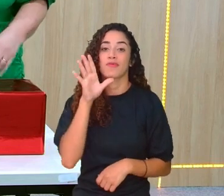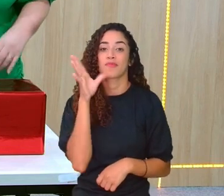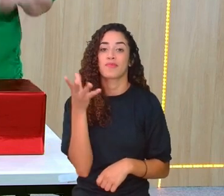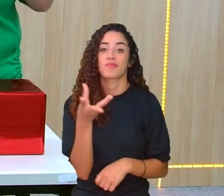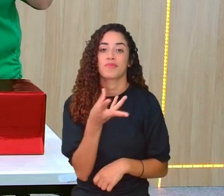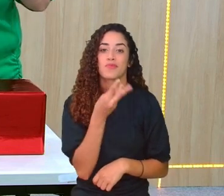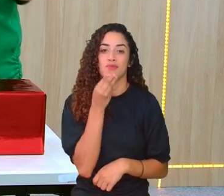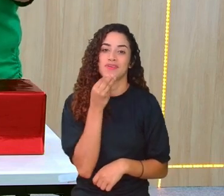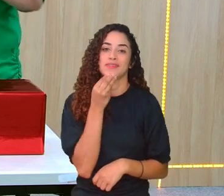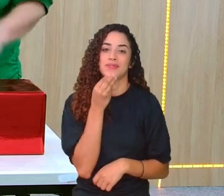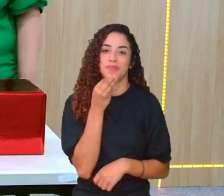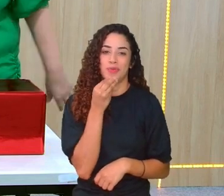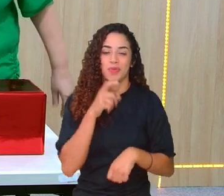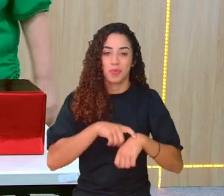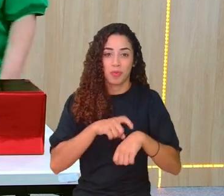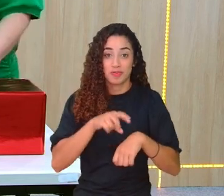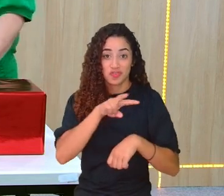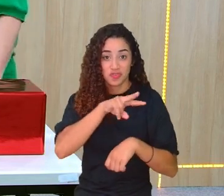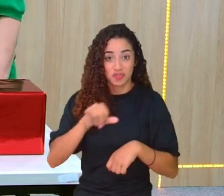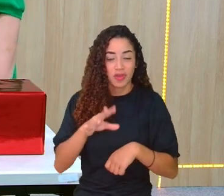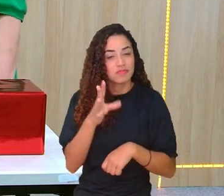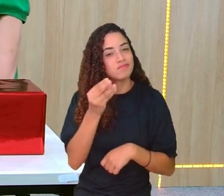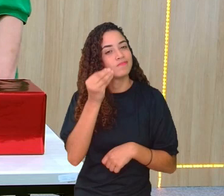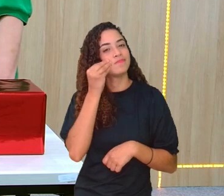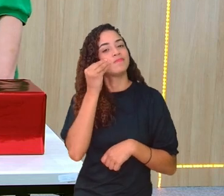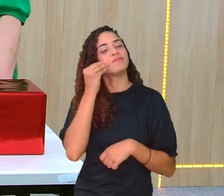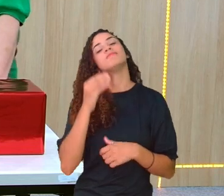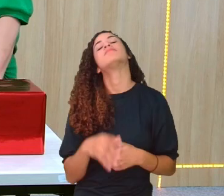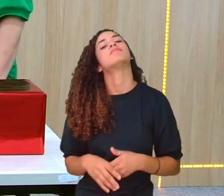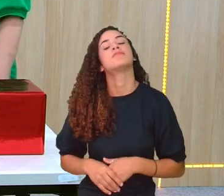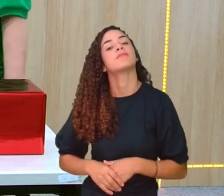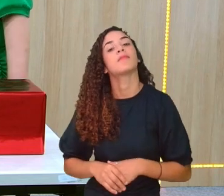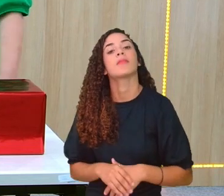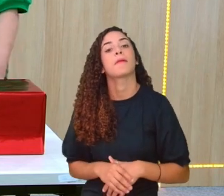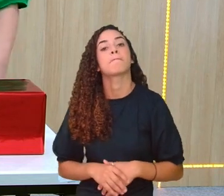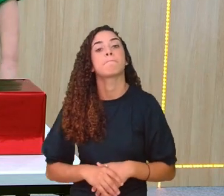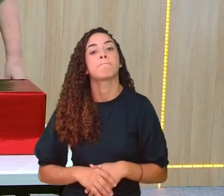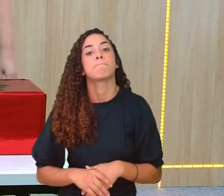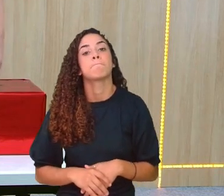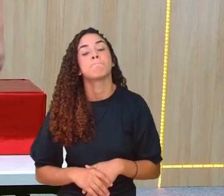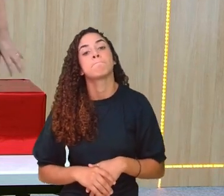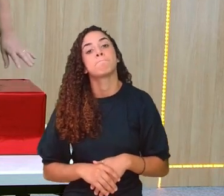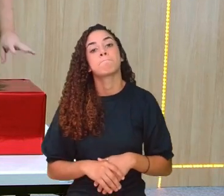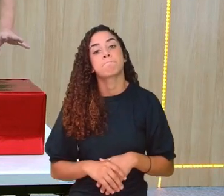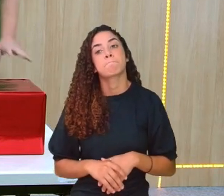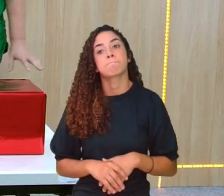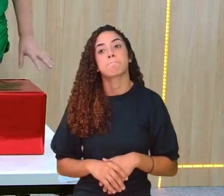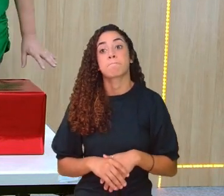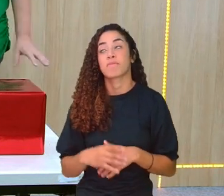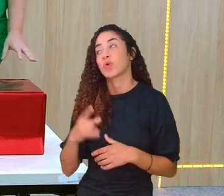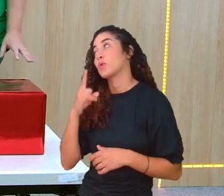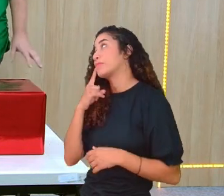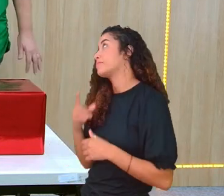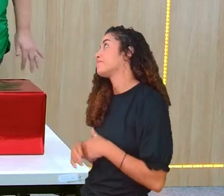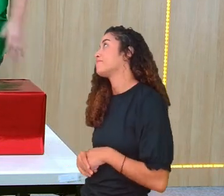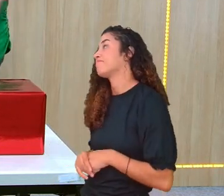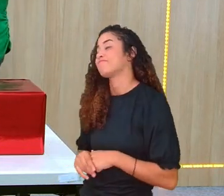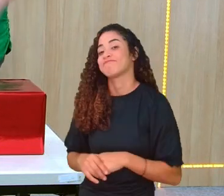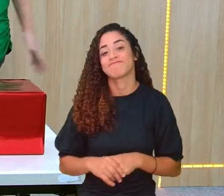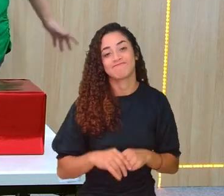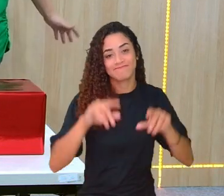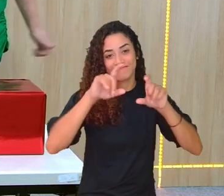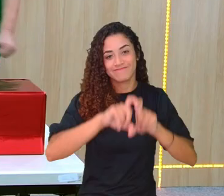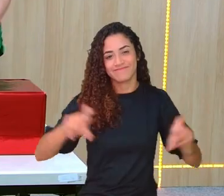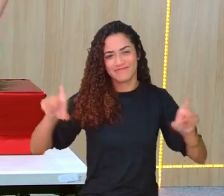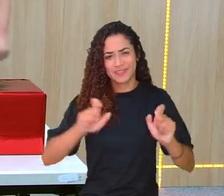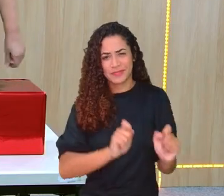manipular esse material que você pode conseguir. Então, é essa questão que vocês vão fazer. Dá